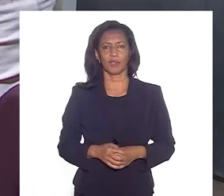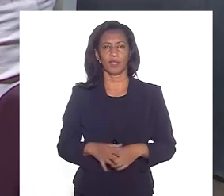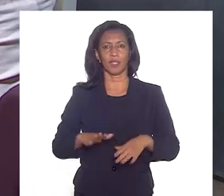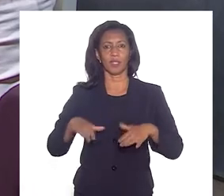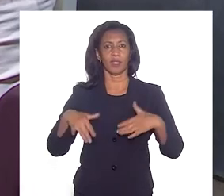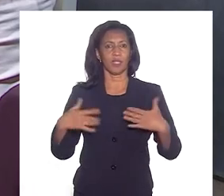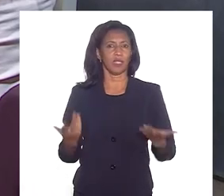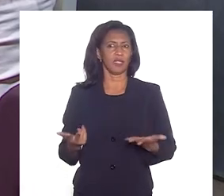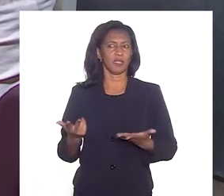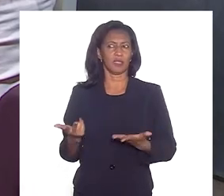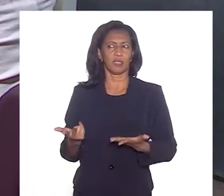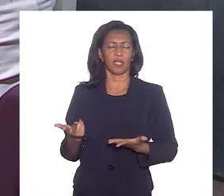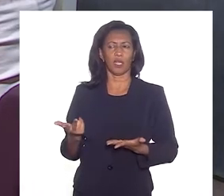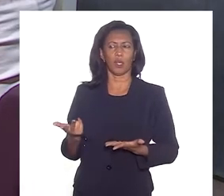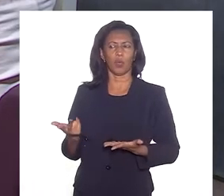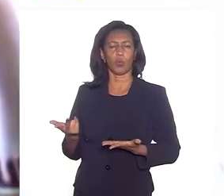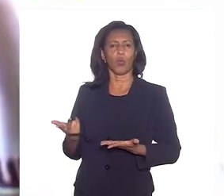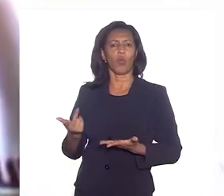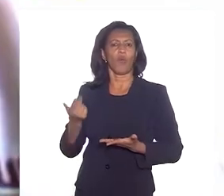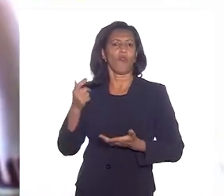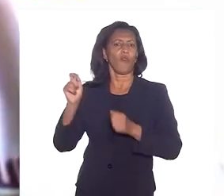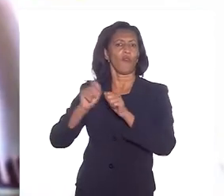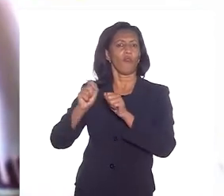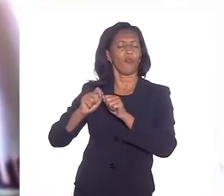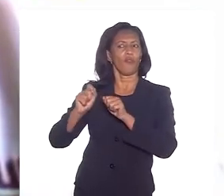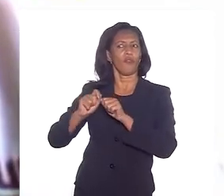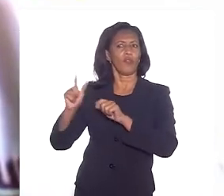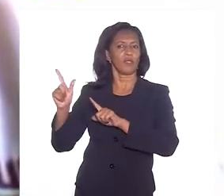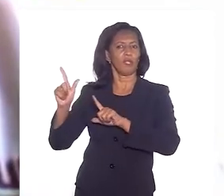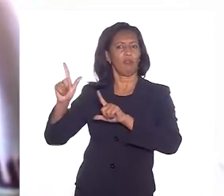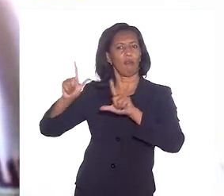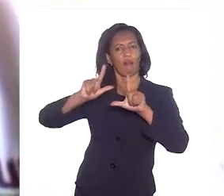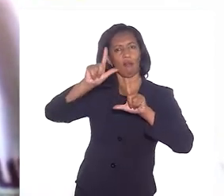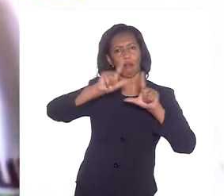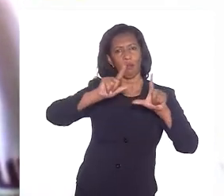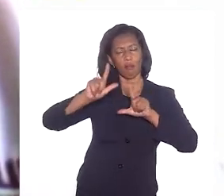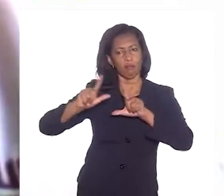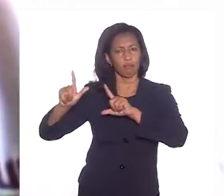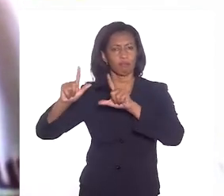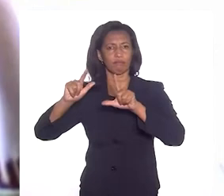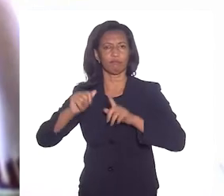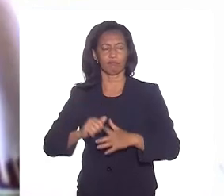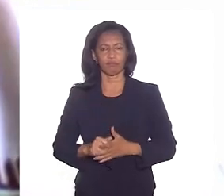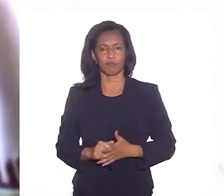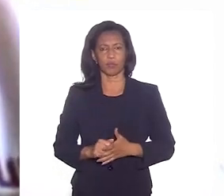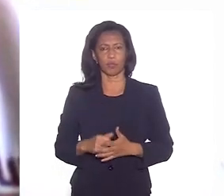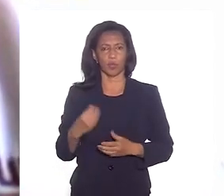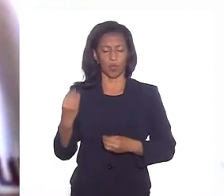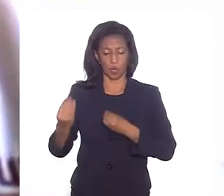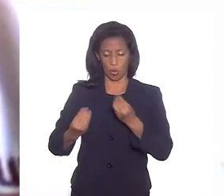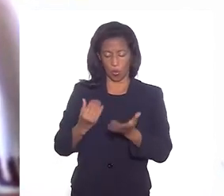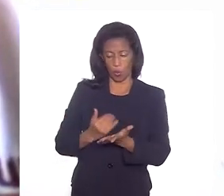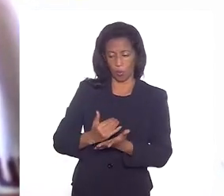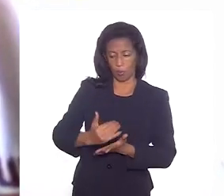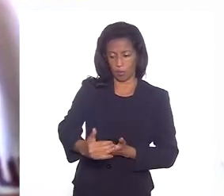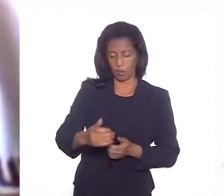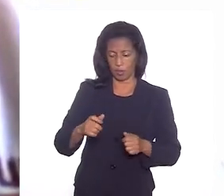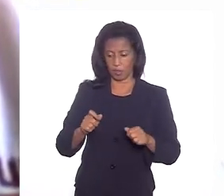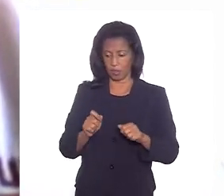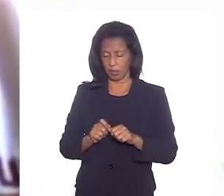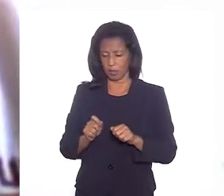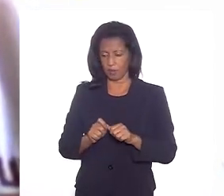toda. Então, em casa, através de lives, como a Cláudia citou, né,